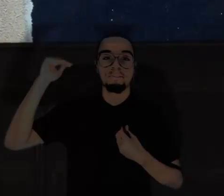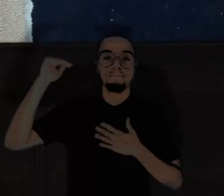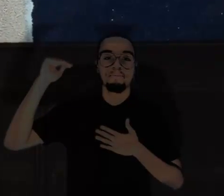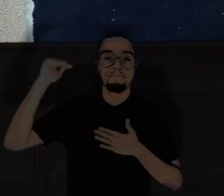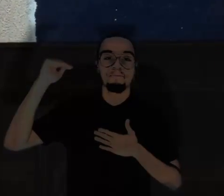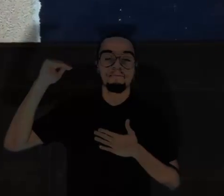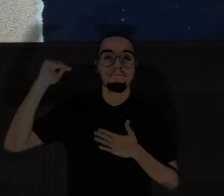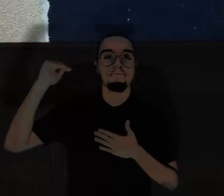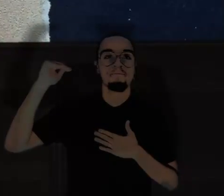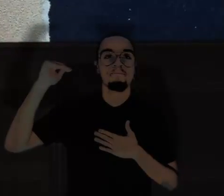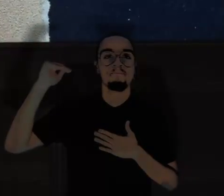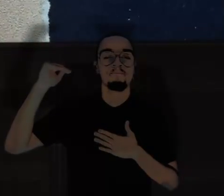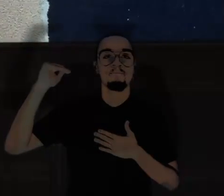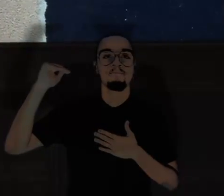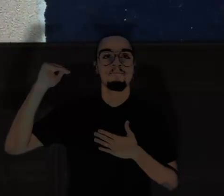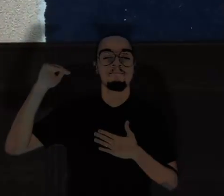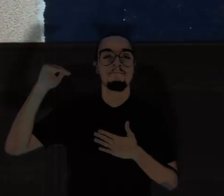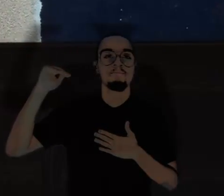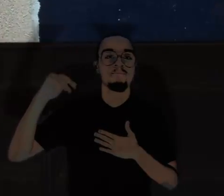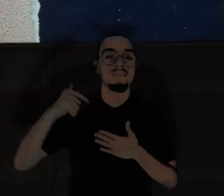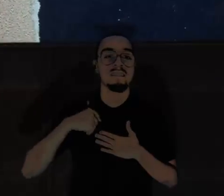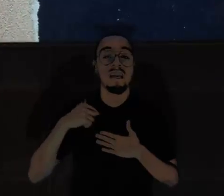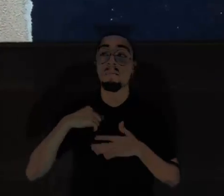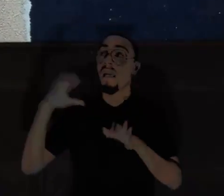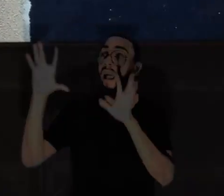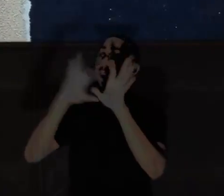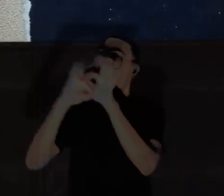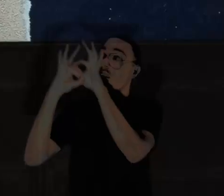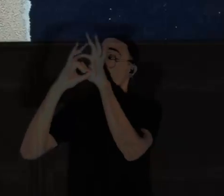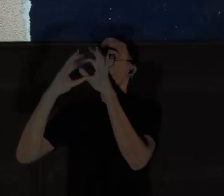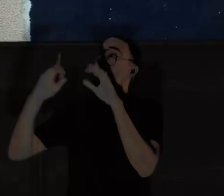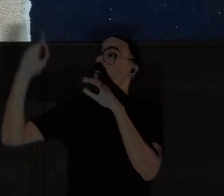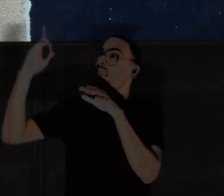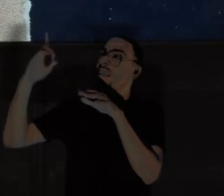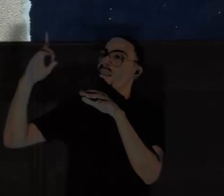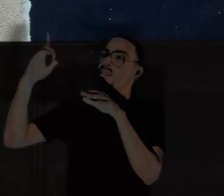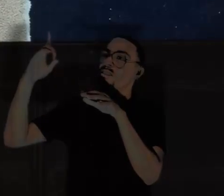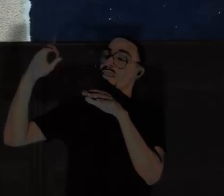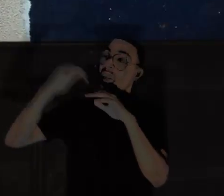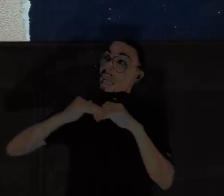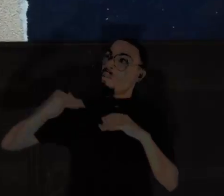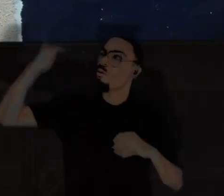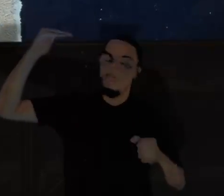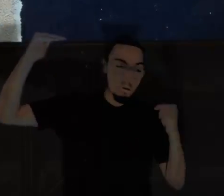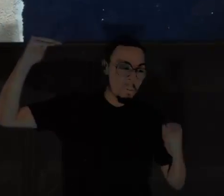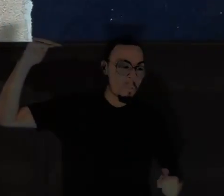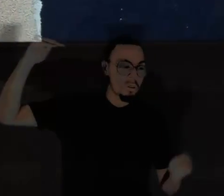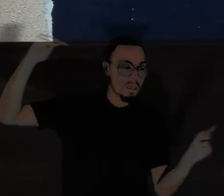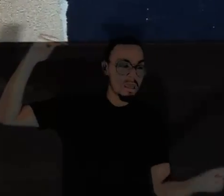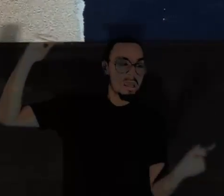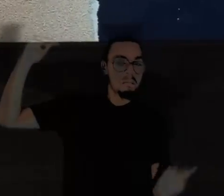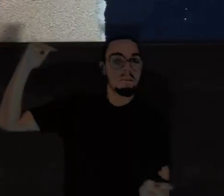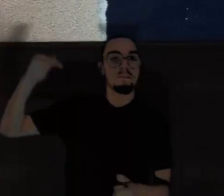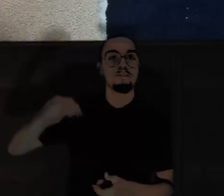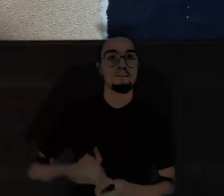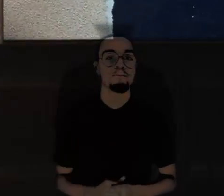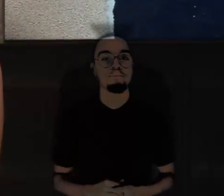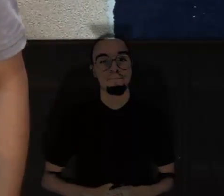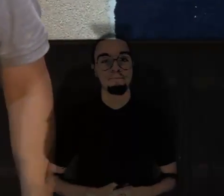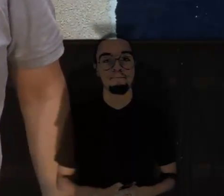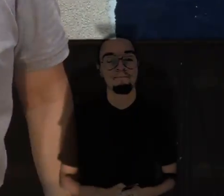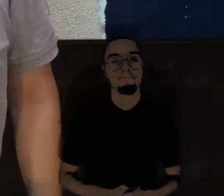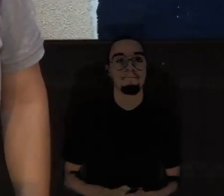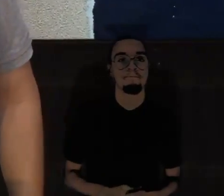Diga, a minha aliança com Deus é maior do que o poder humano. Queria que você fechasse seus olhos